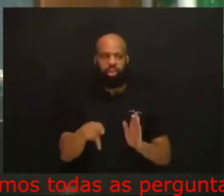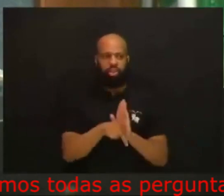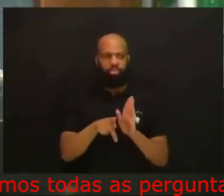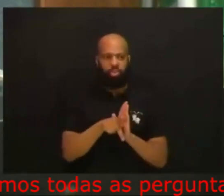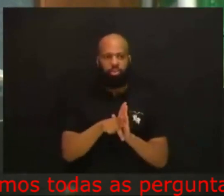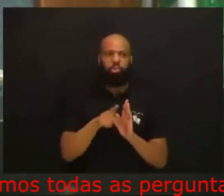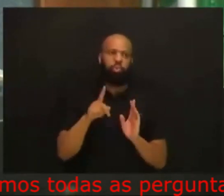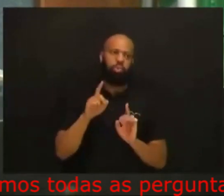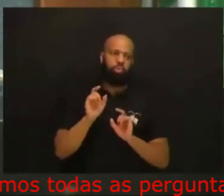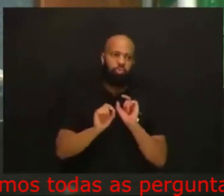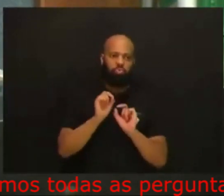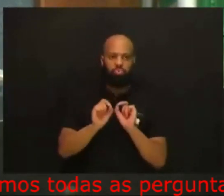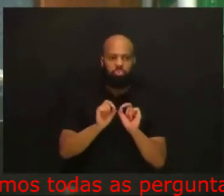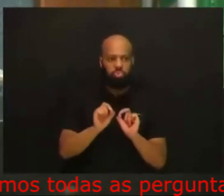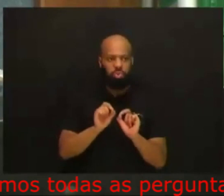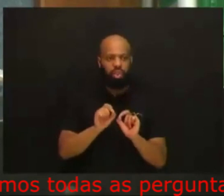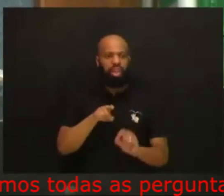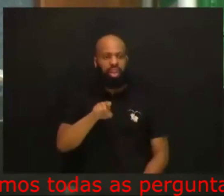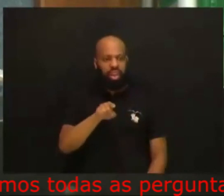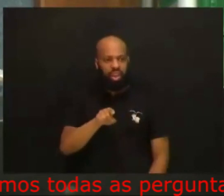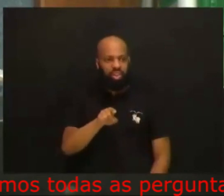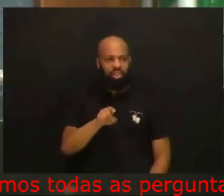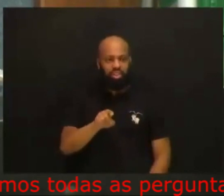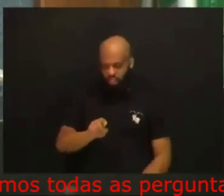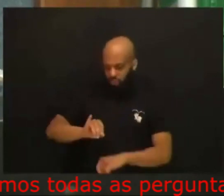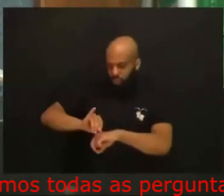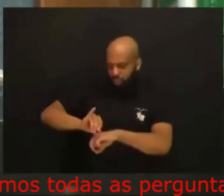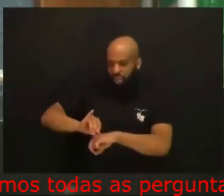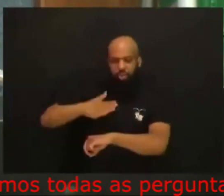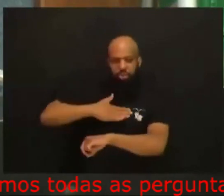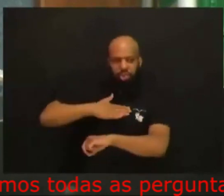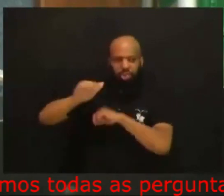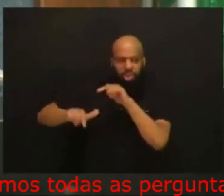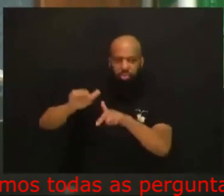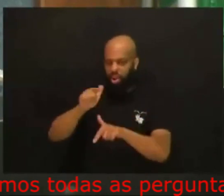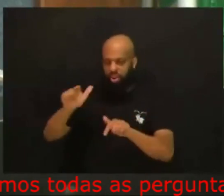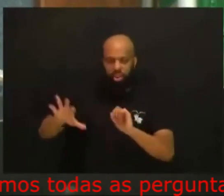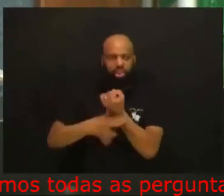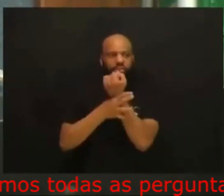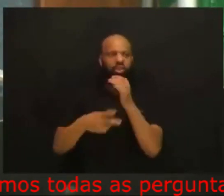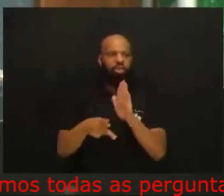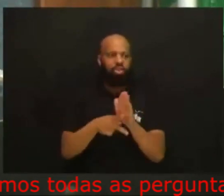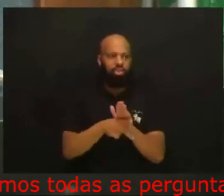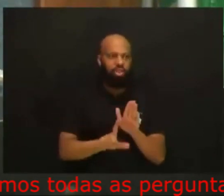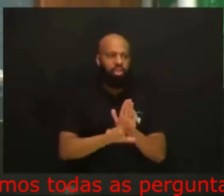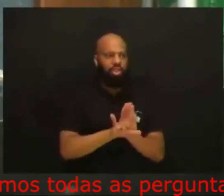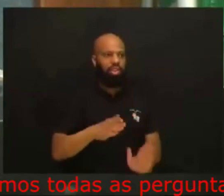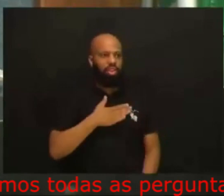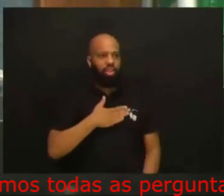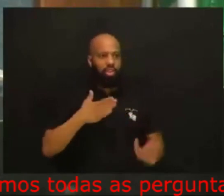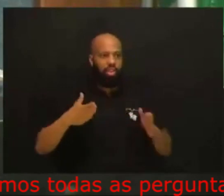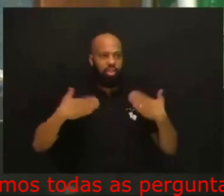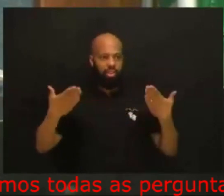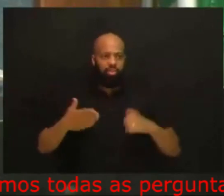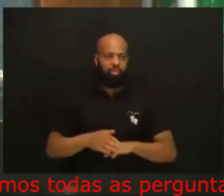grosseiro, mas que este instrumento do meu trabalho não esteja assegurado pela lei. Para mim é assustador.